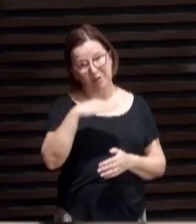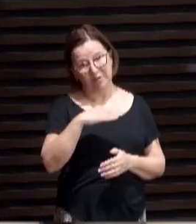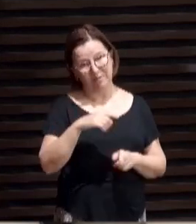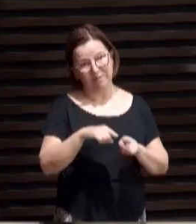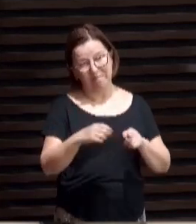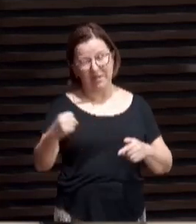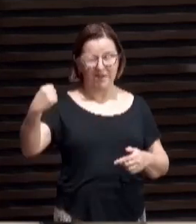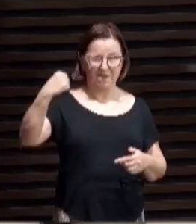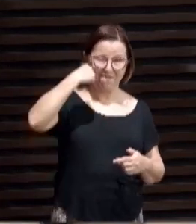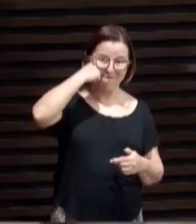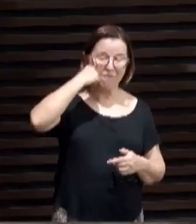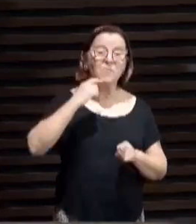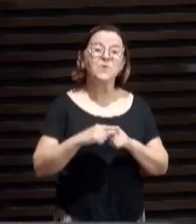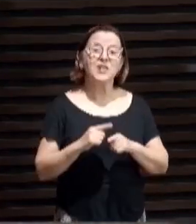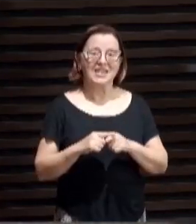a verdade.